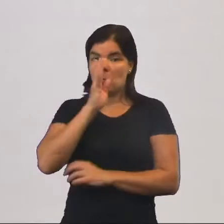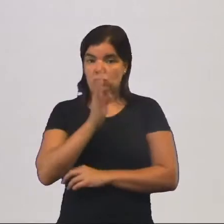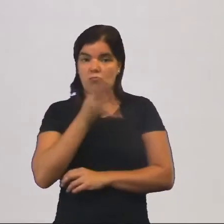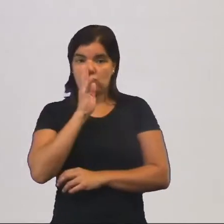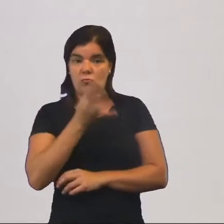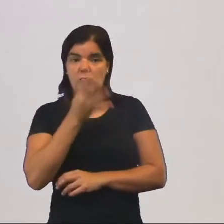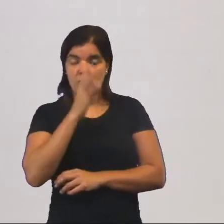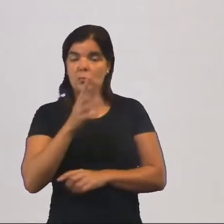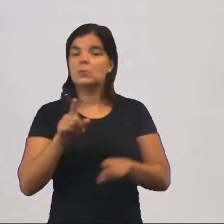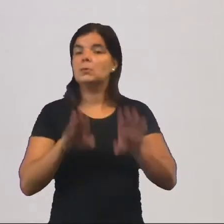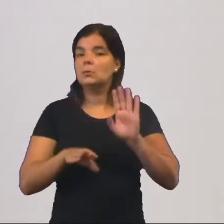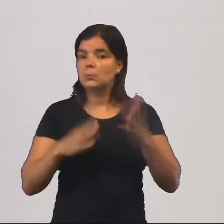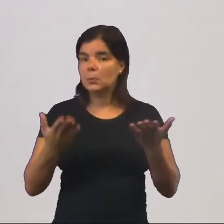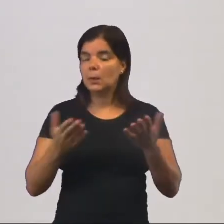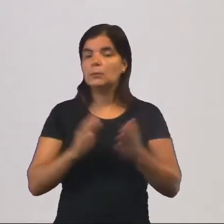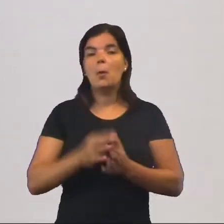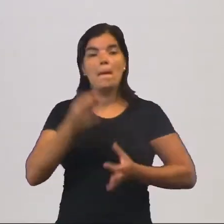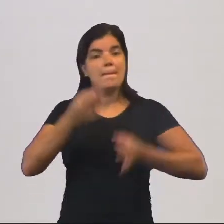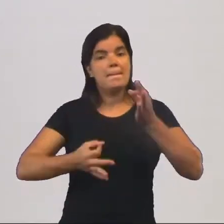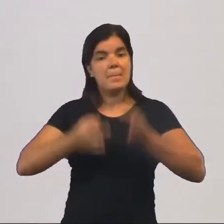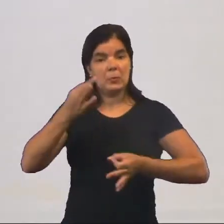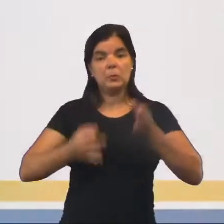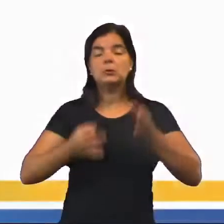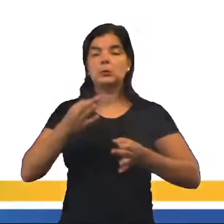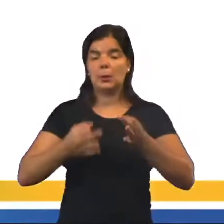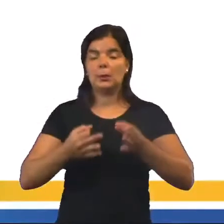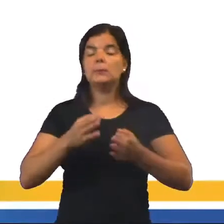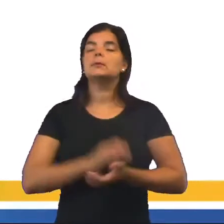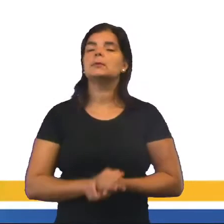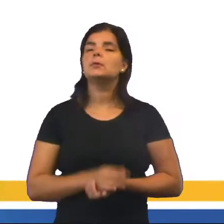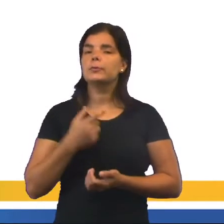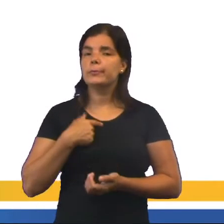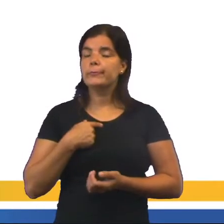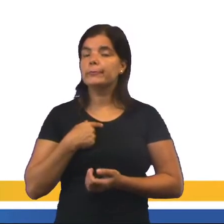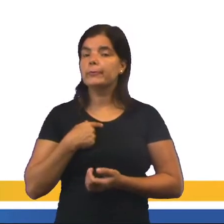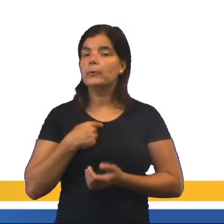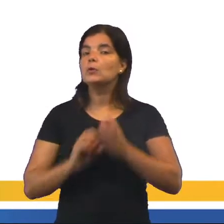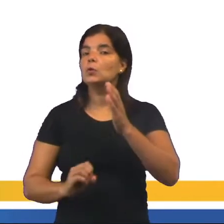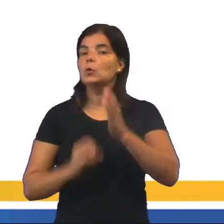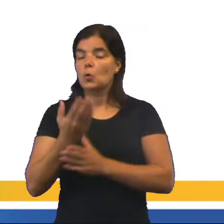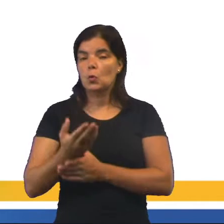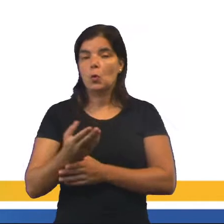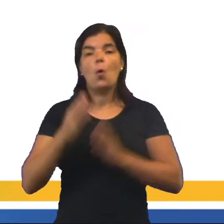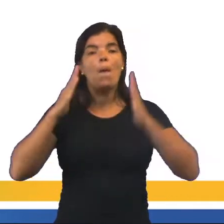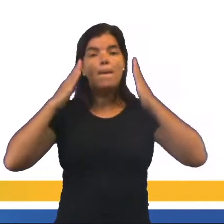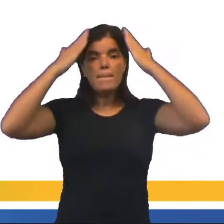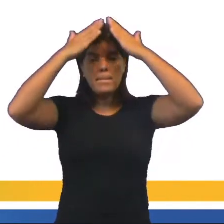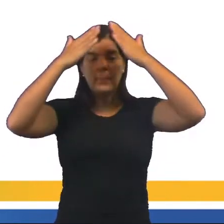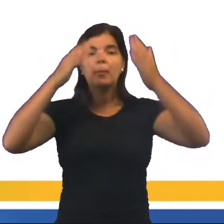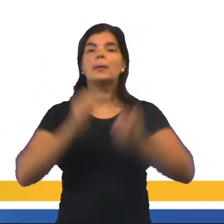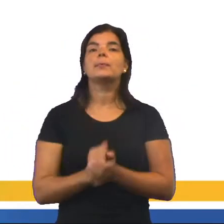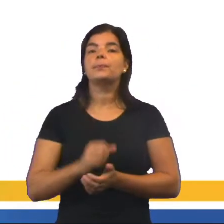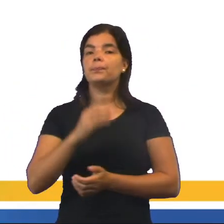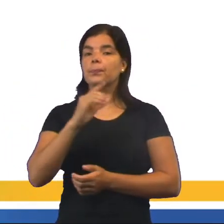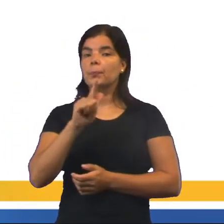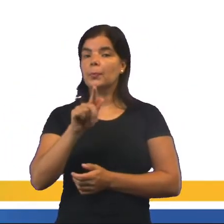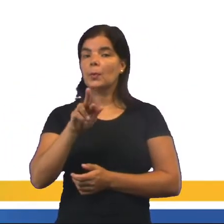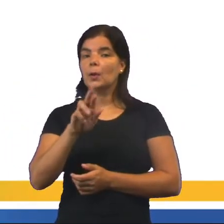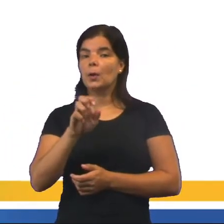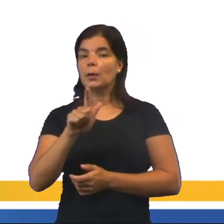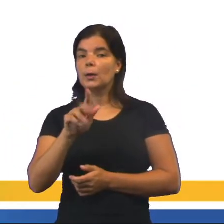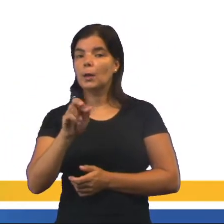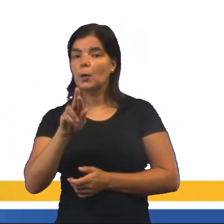julgadas pelos tribunais da Inquisição, que foi instituído pelo Papa Gregório IX em